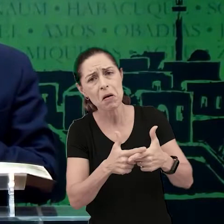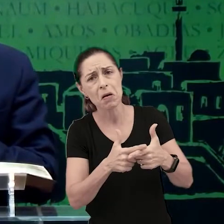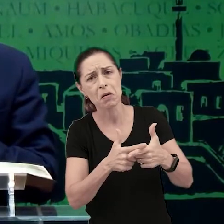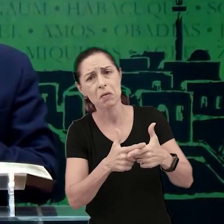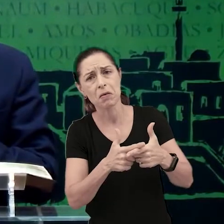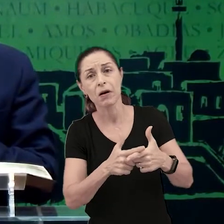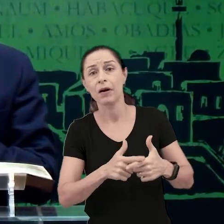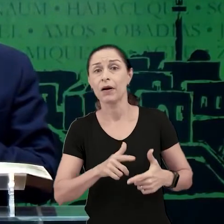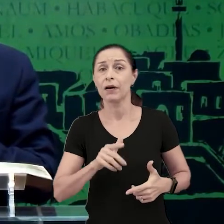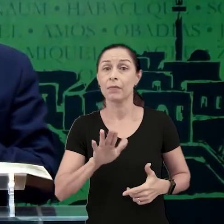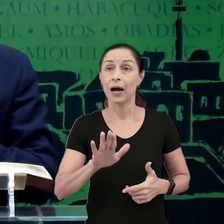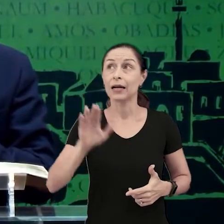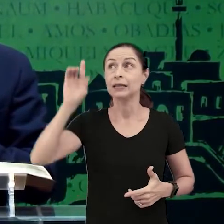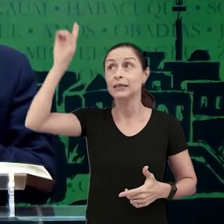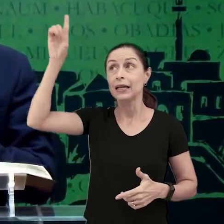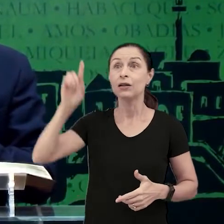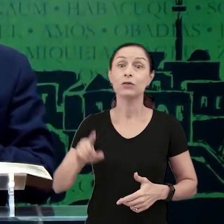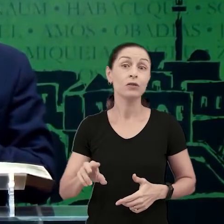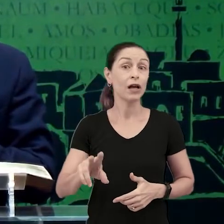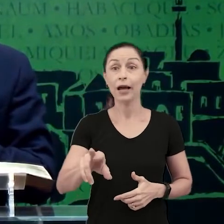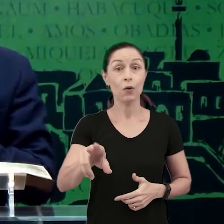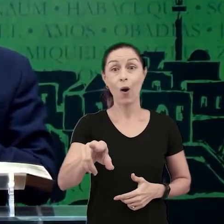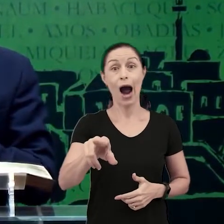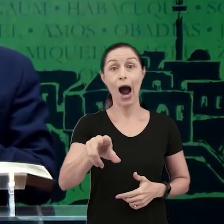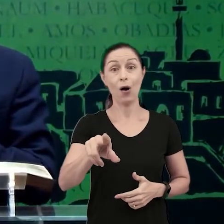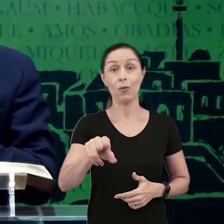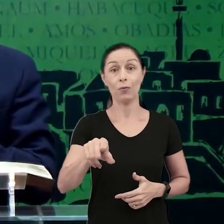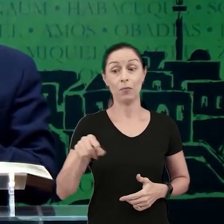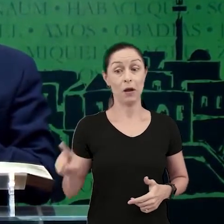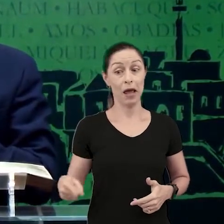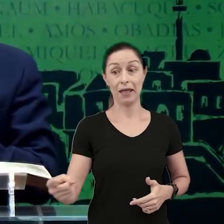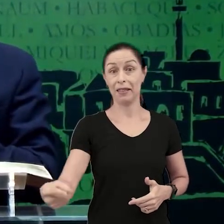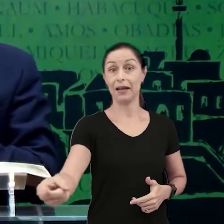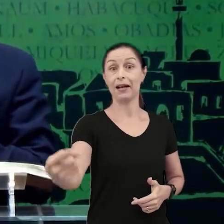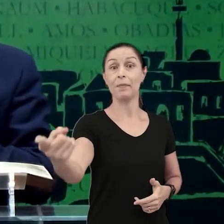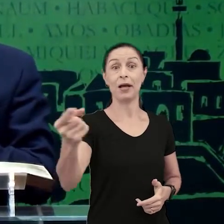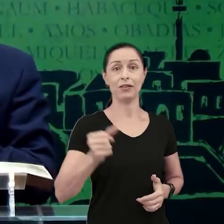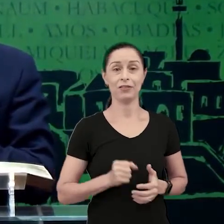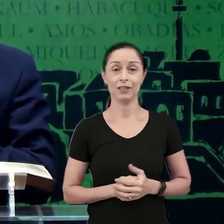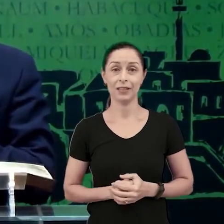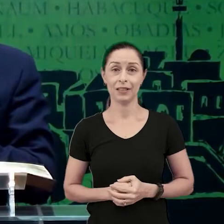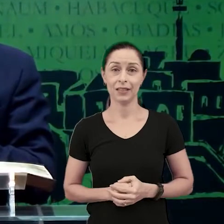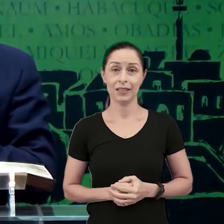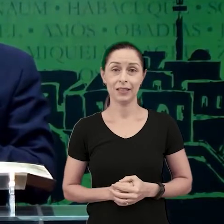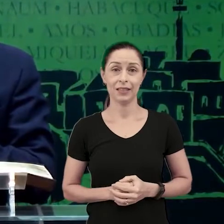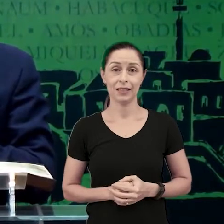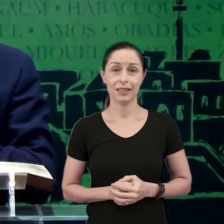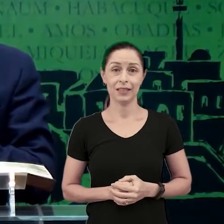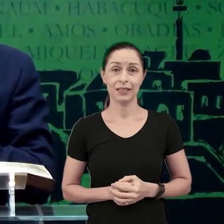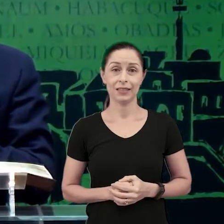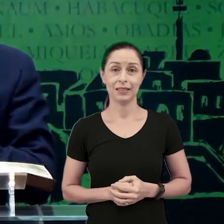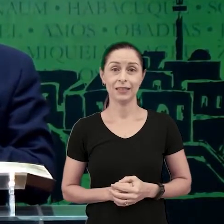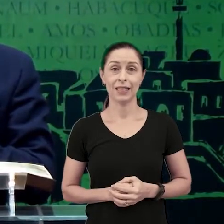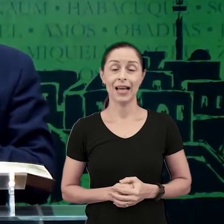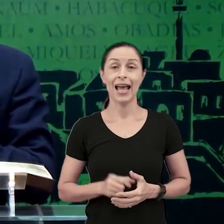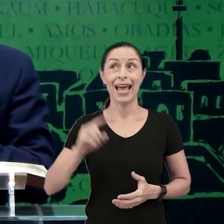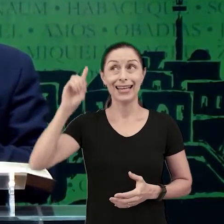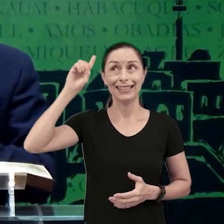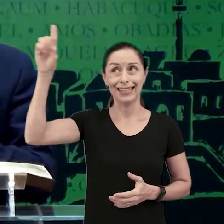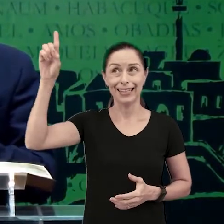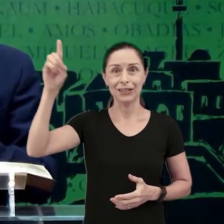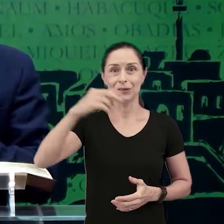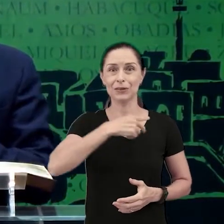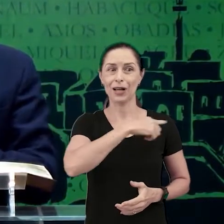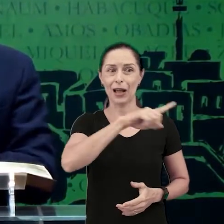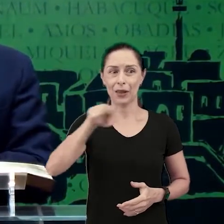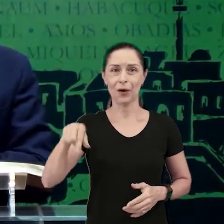Deus permanecerá eternamente o mesmo. Nisso está a nossa esperança.